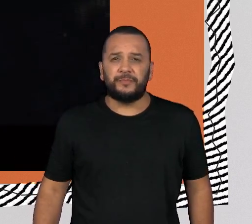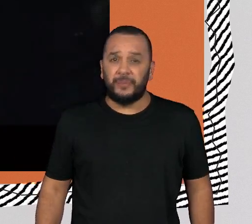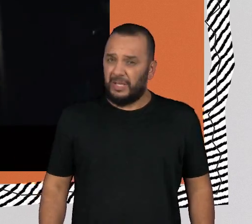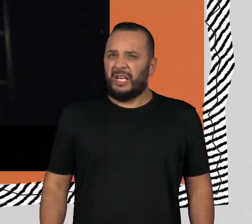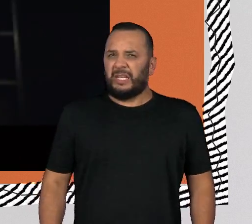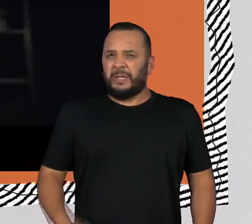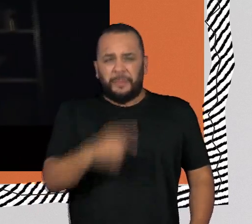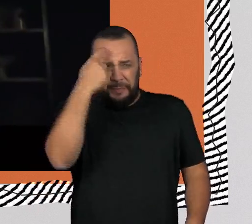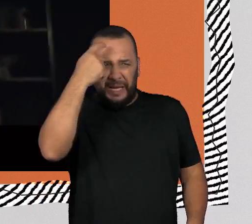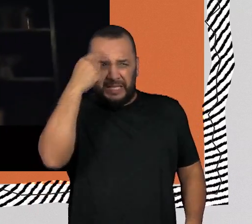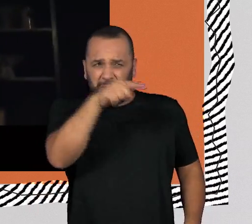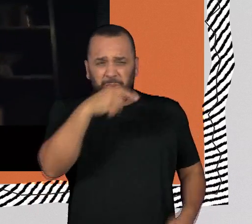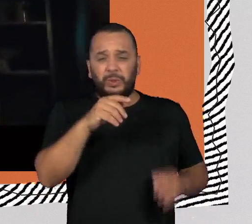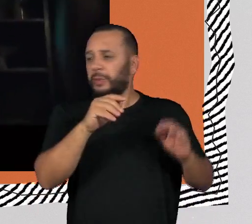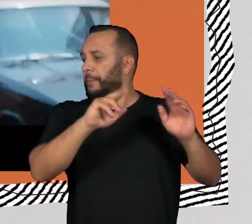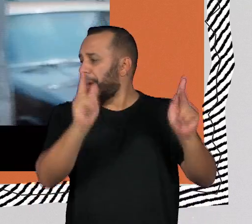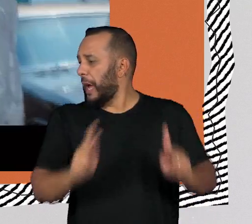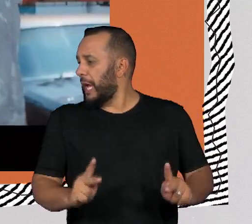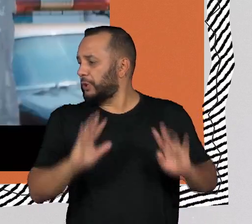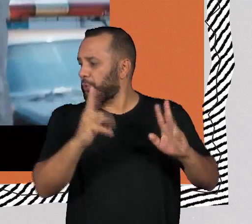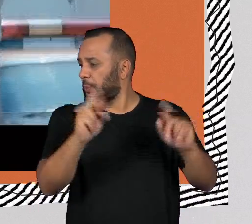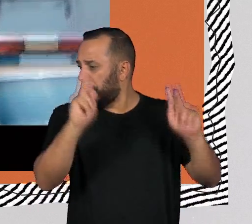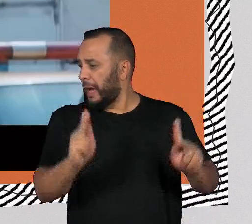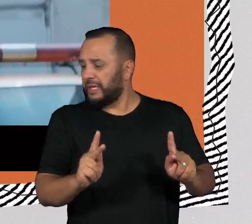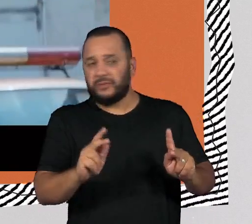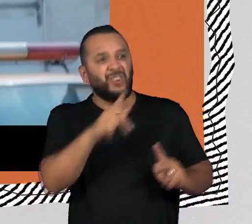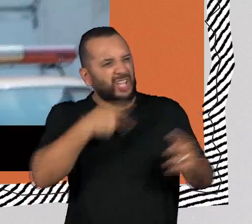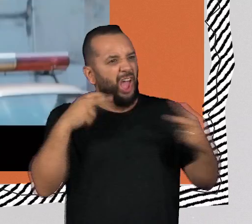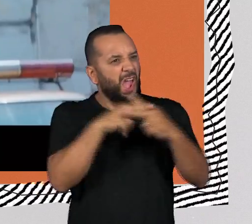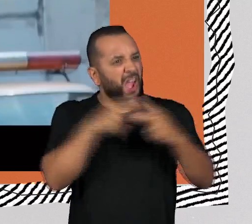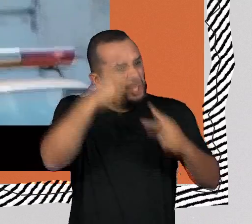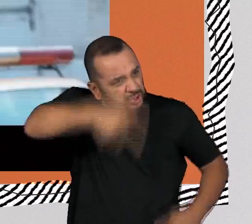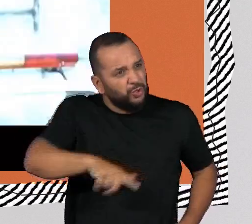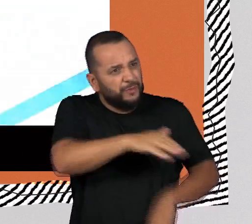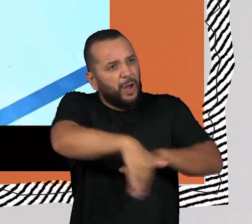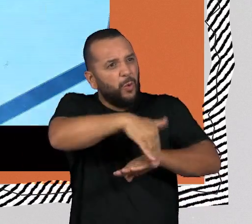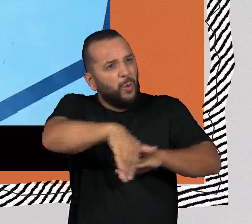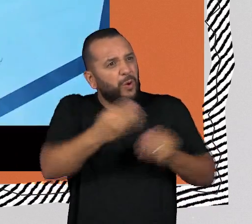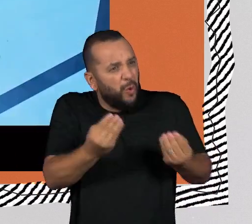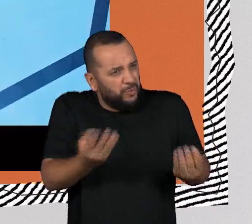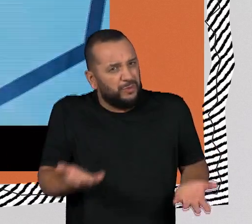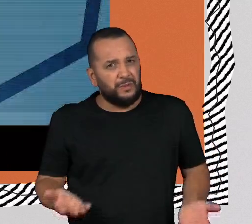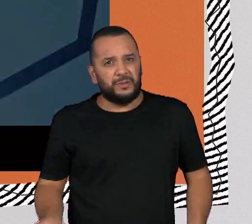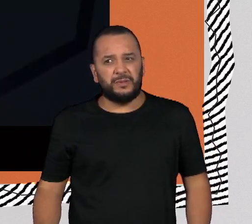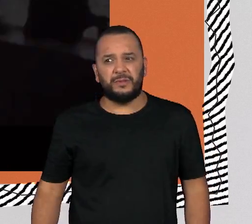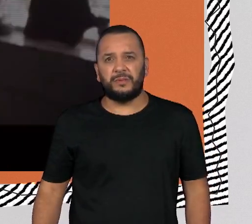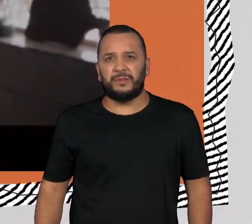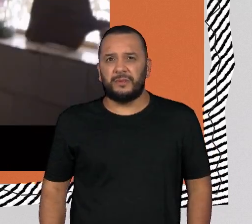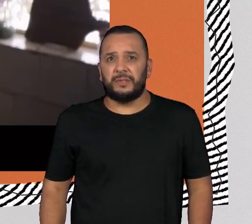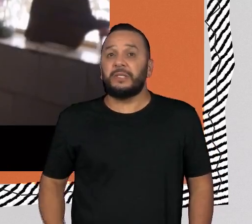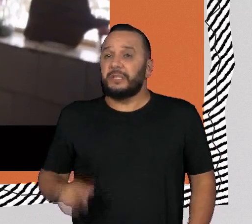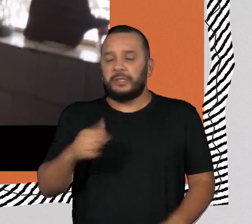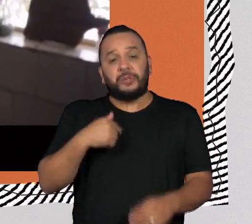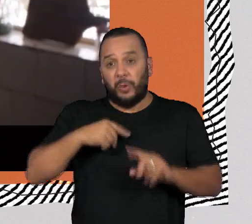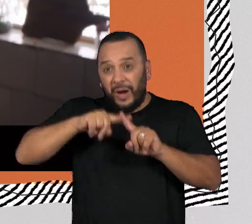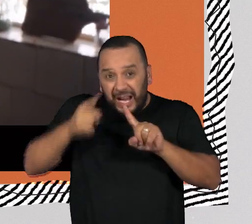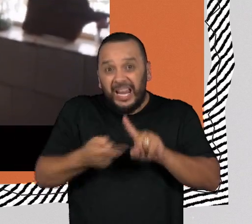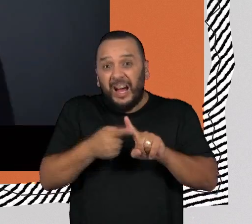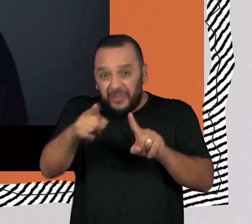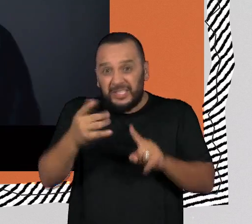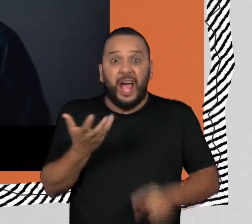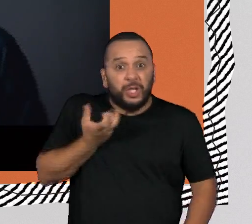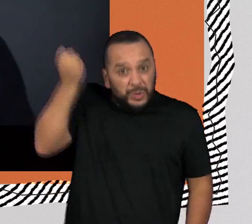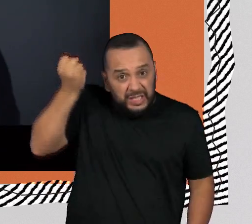Quando a gente pensa que tá tudo bem, tá você atracado com outro garoto de novo na rua, Dô. A gente tá esperando um filho e você quer o quê? Se